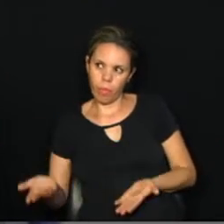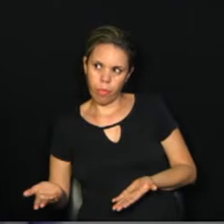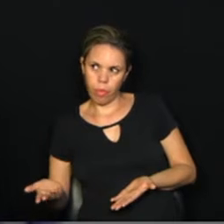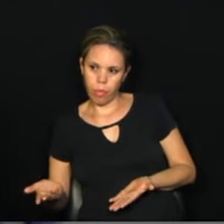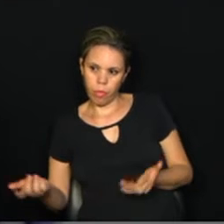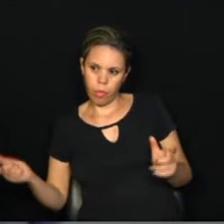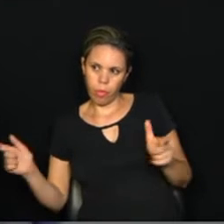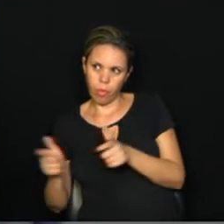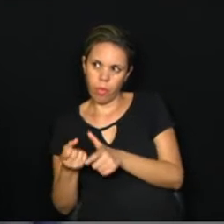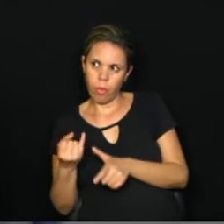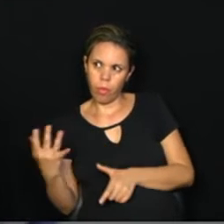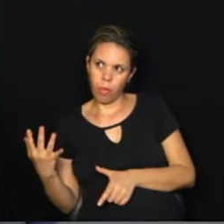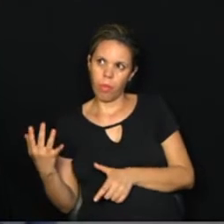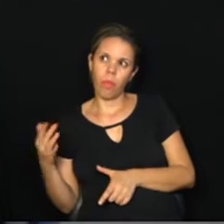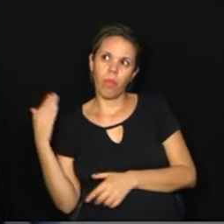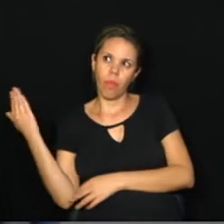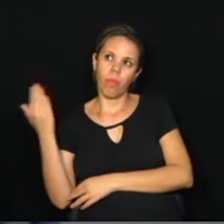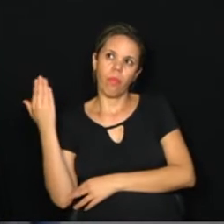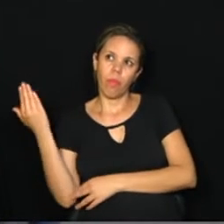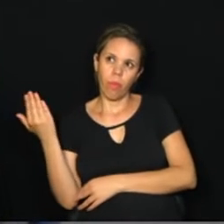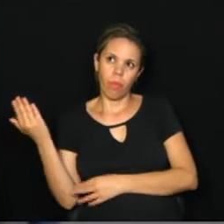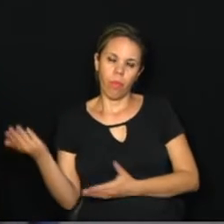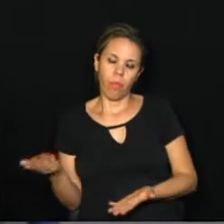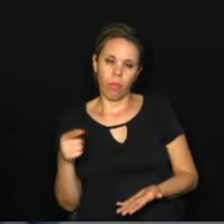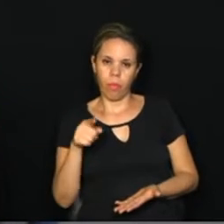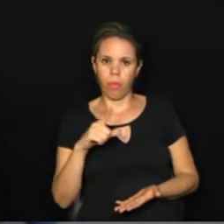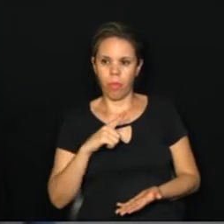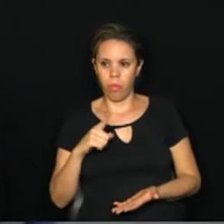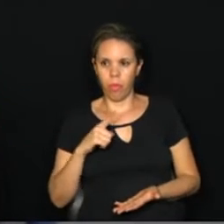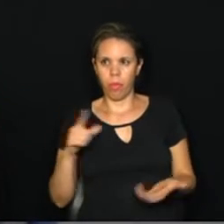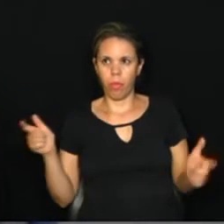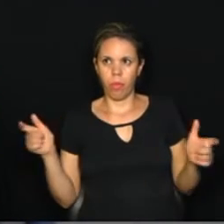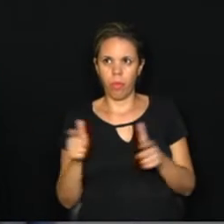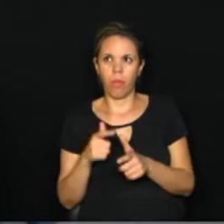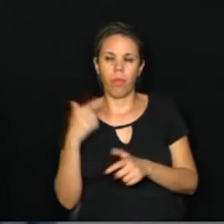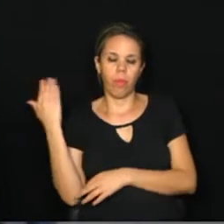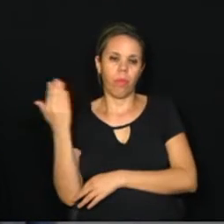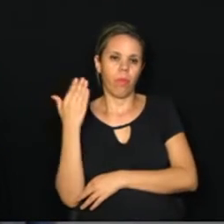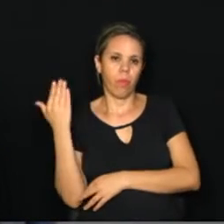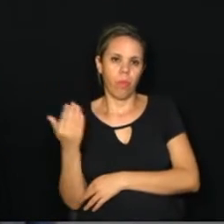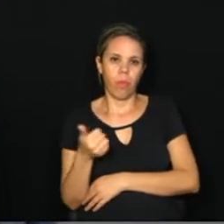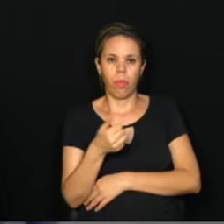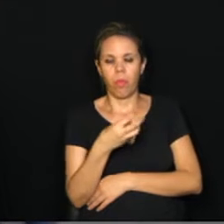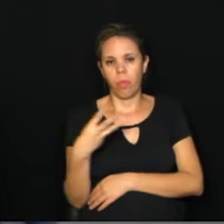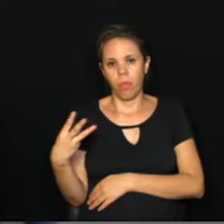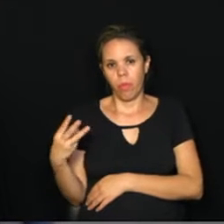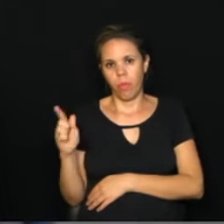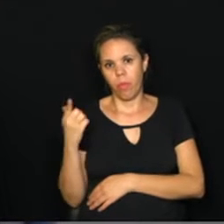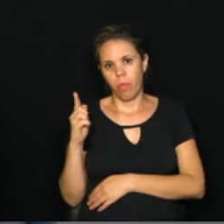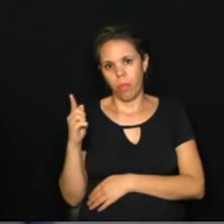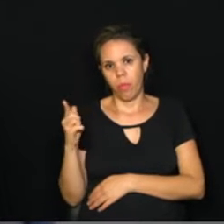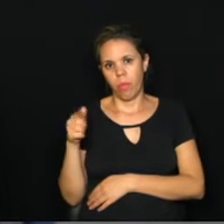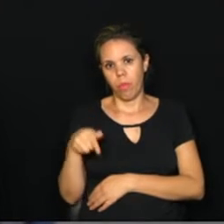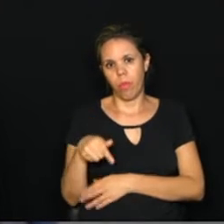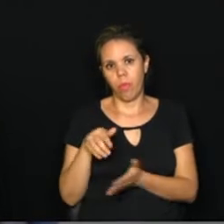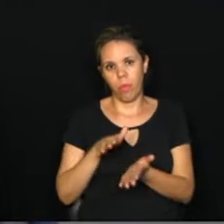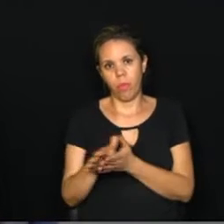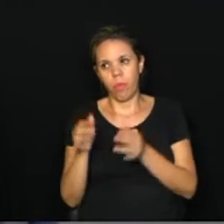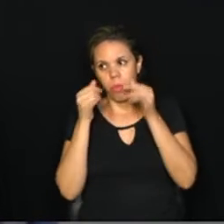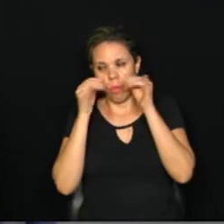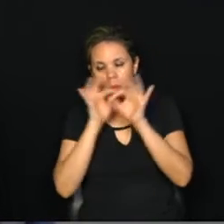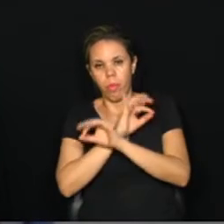baixa umidade, da baixa temperatura. Quando você tem uma baixa temperatura, abaixo de 13 graus, você emite um